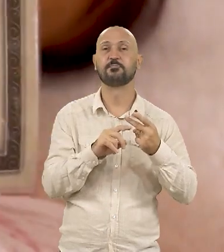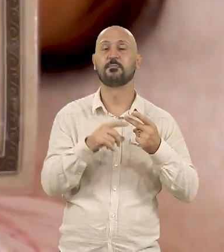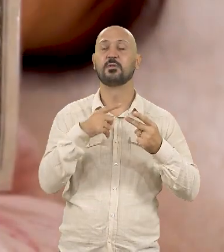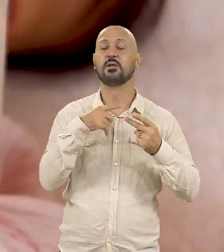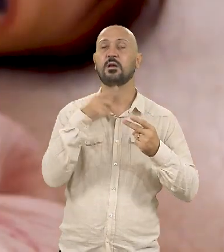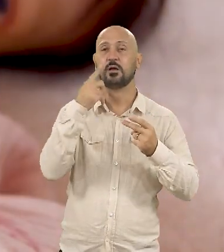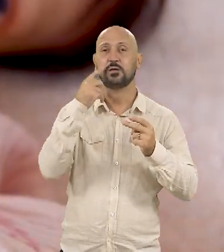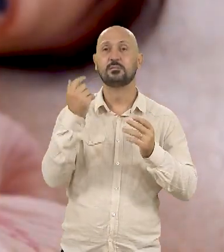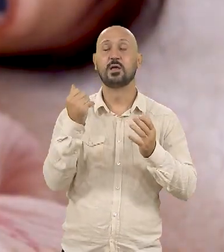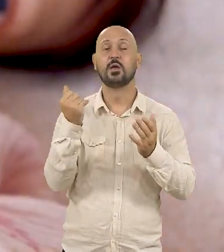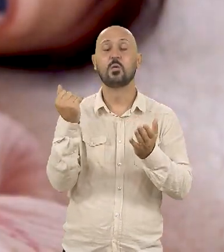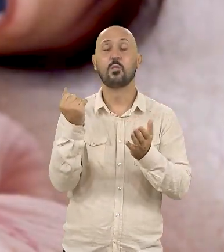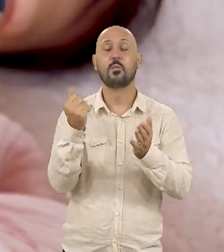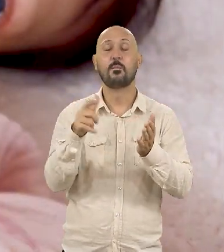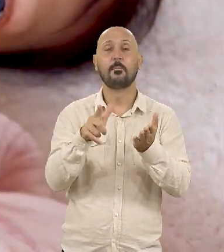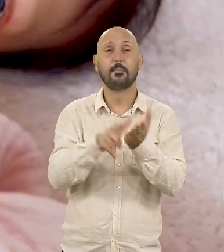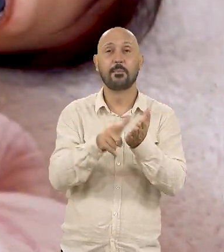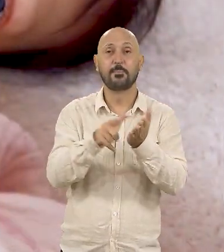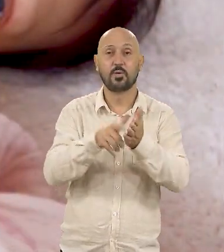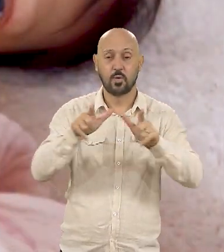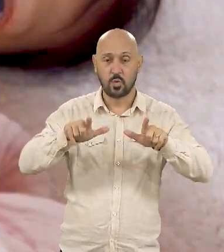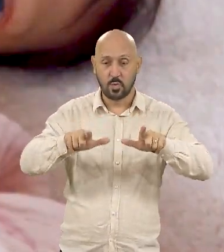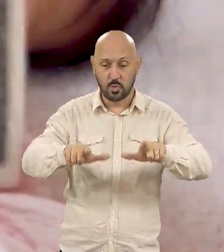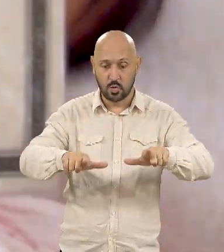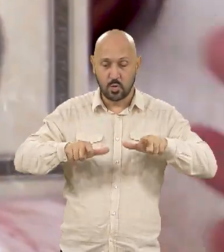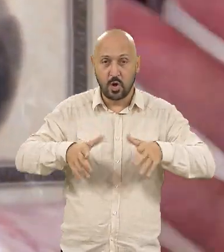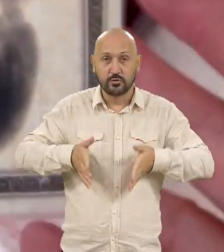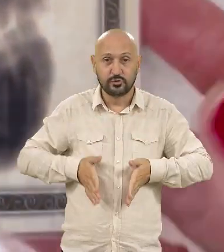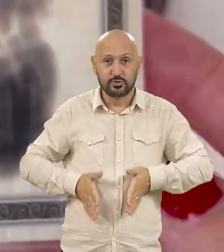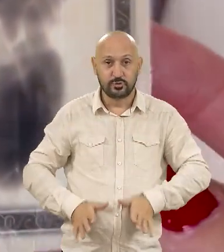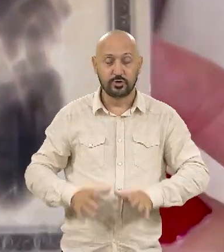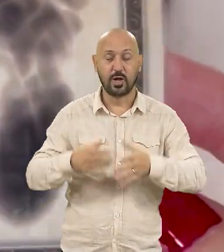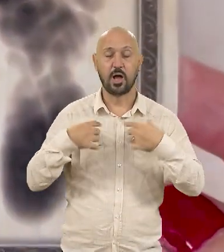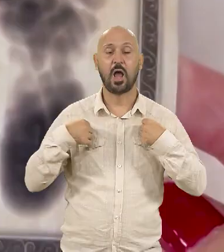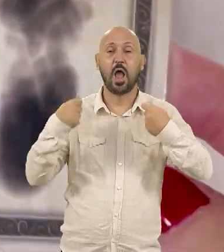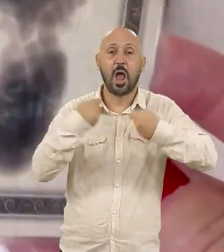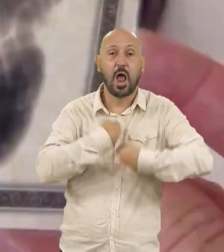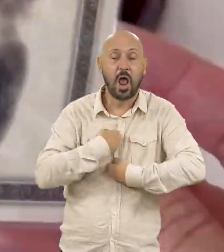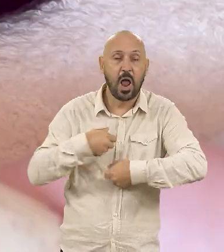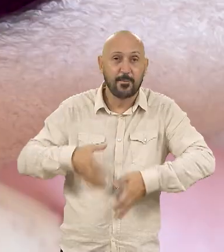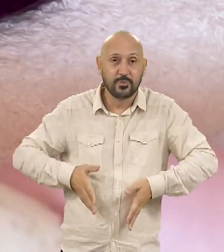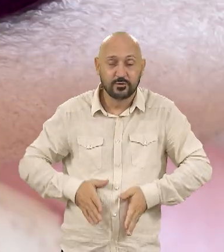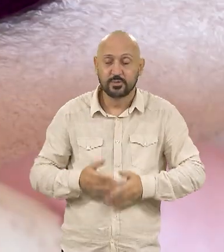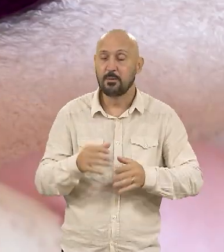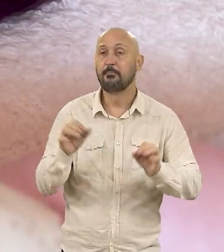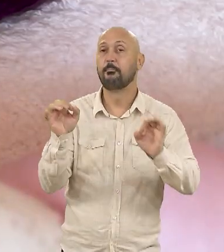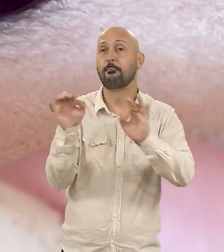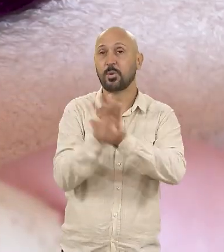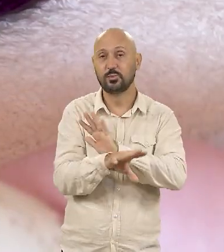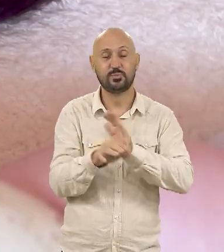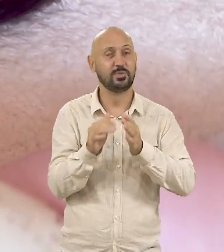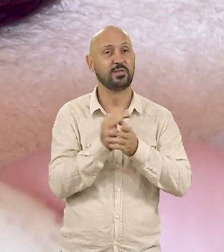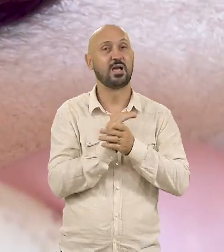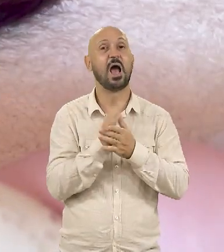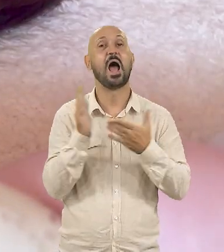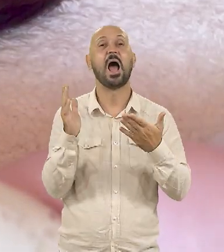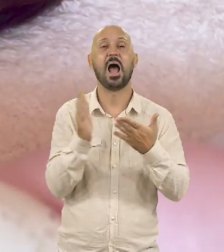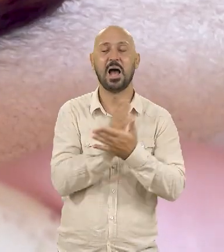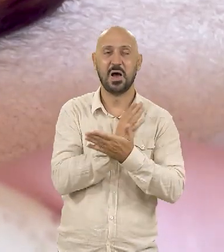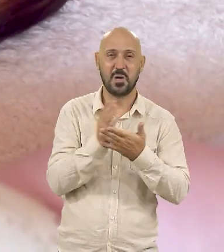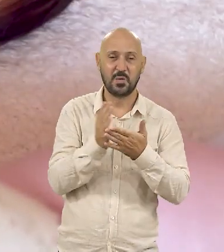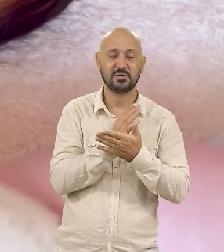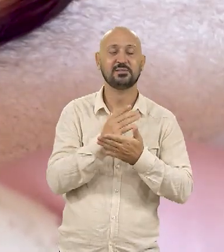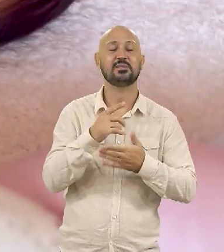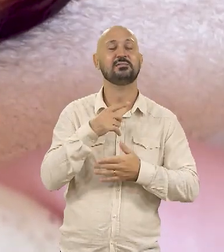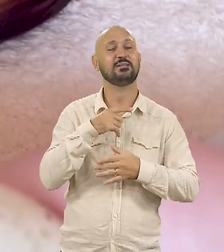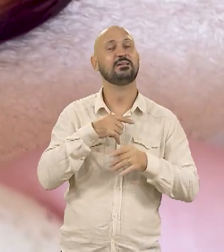vai vir com certidão de nascimento, ele vem com um enxoval prontinho para você, né? E em alguns casos